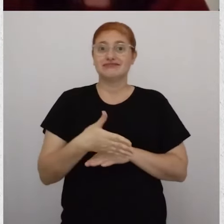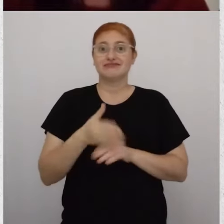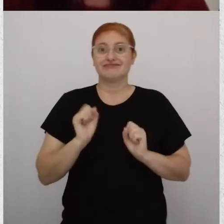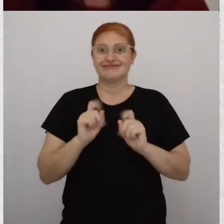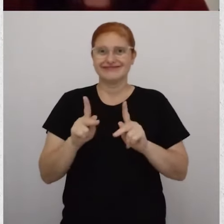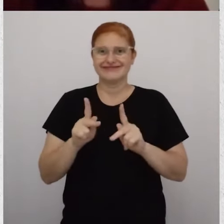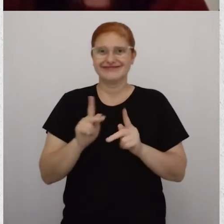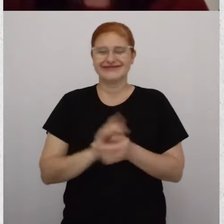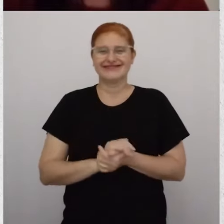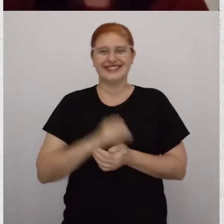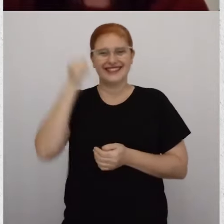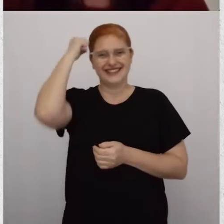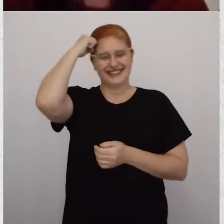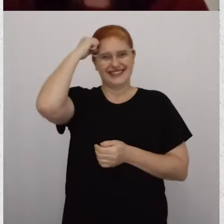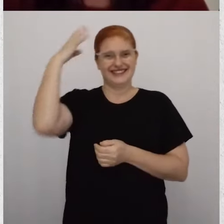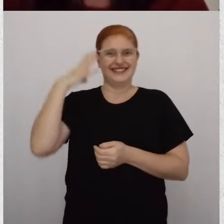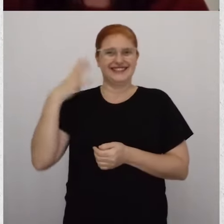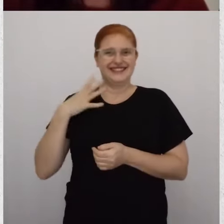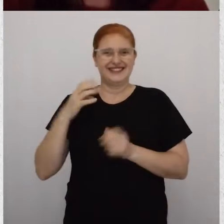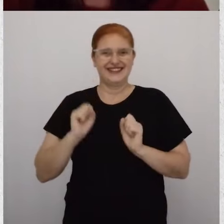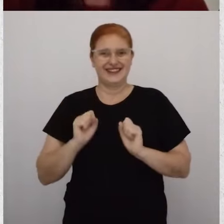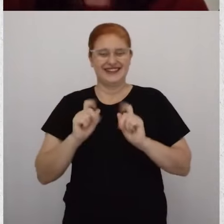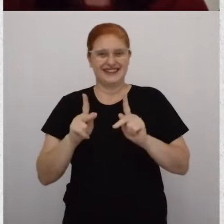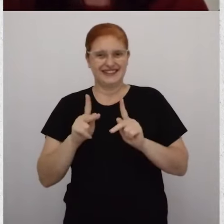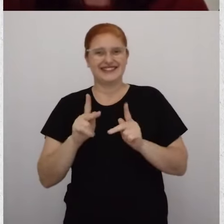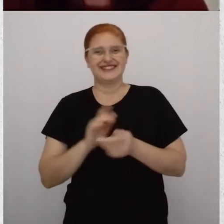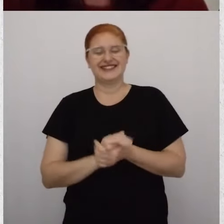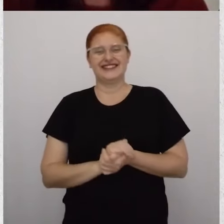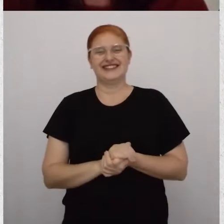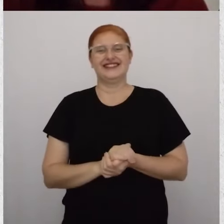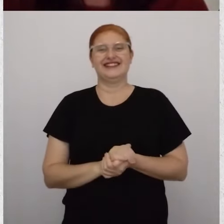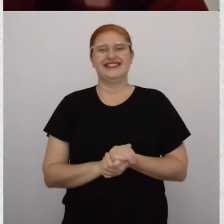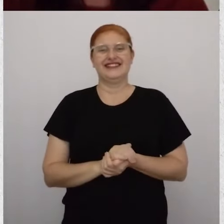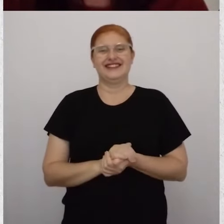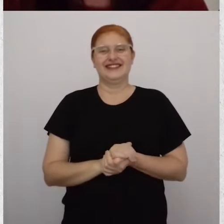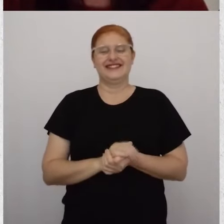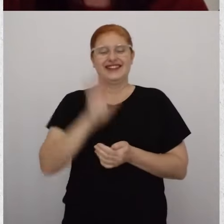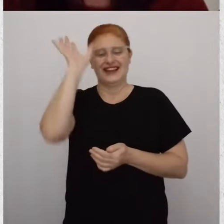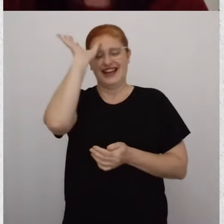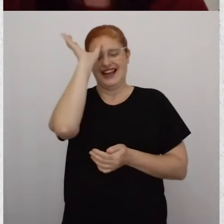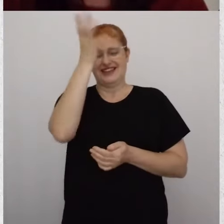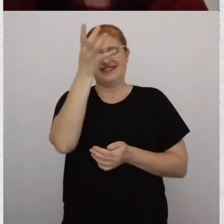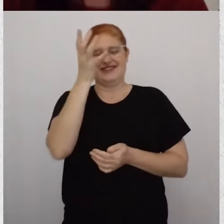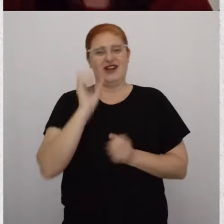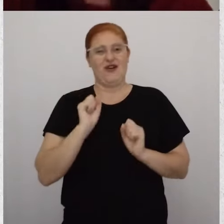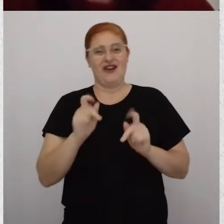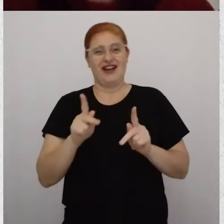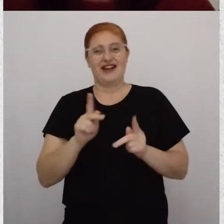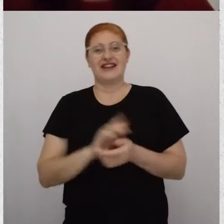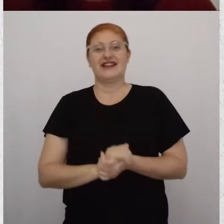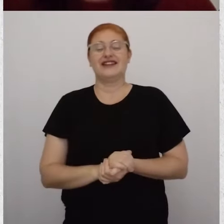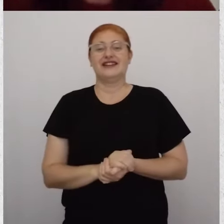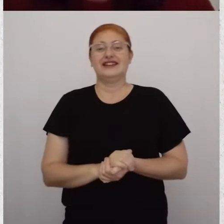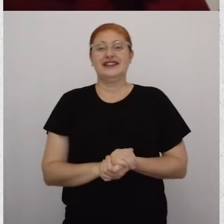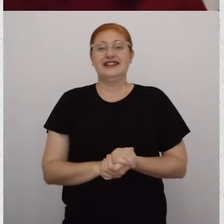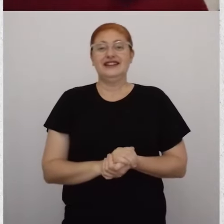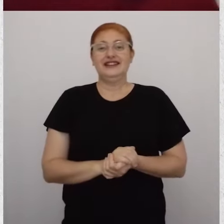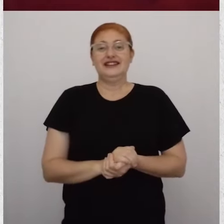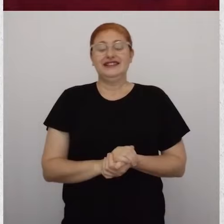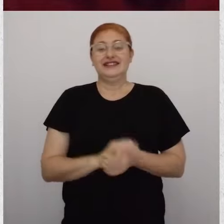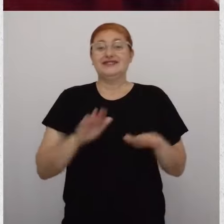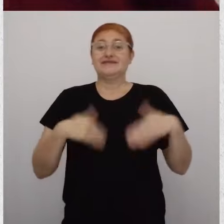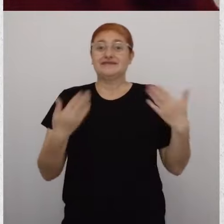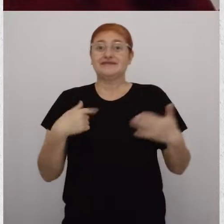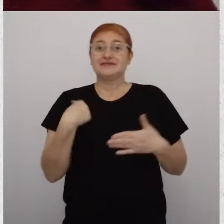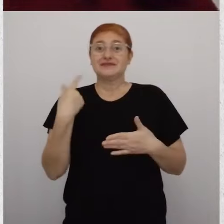pronto, a Simone se inventa, ela está colocando aqui que vai resolver. Pronto. Aí a gente